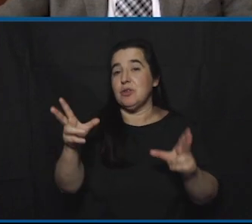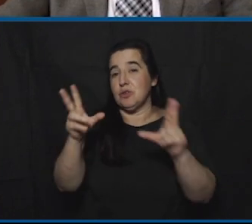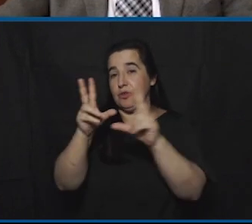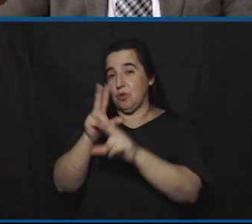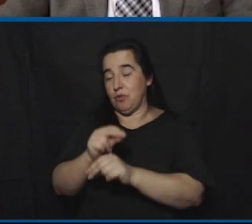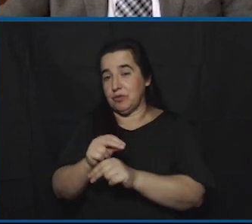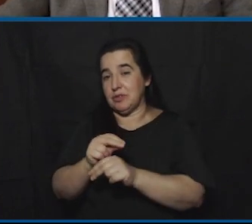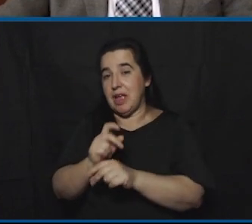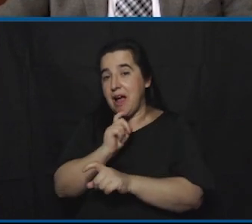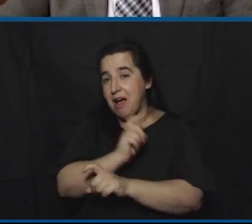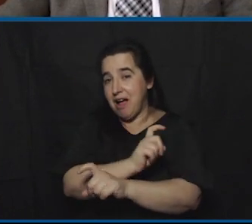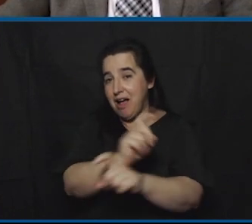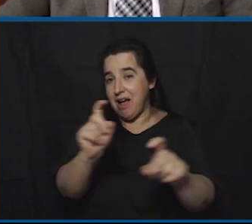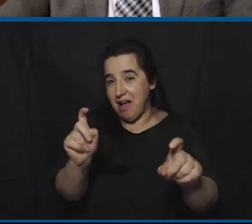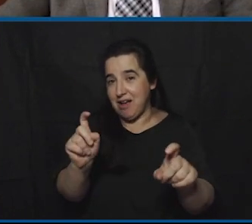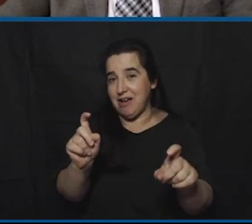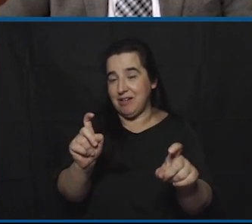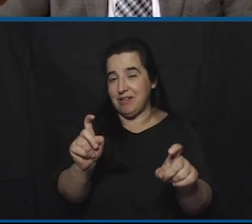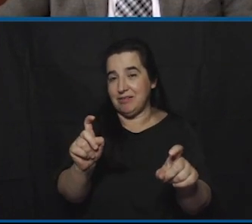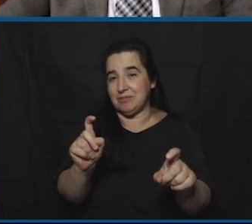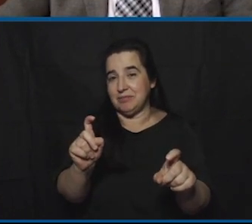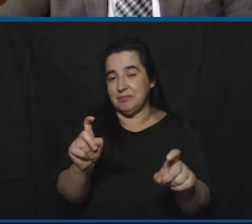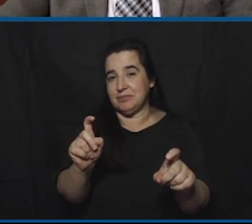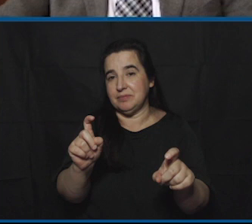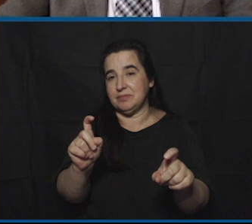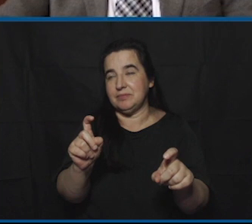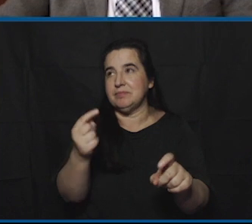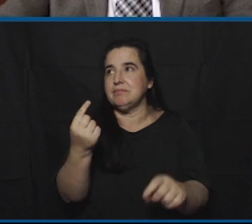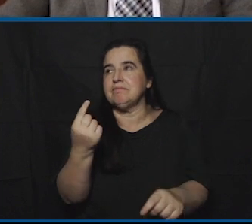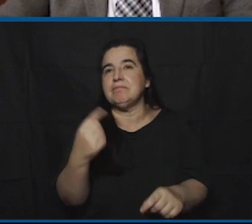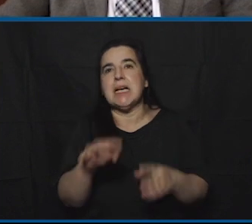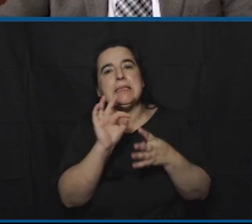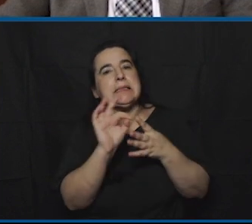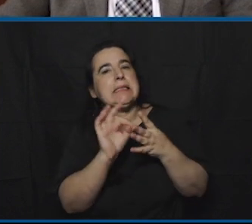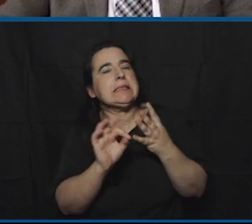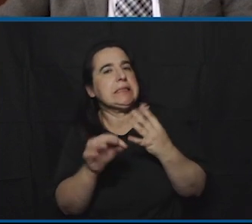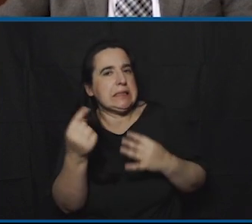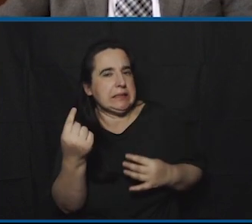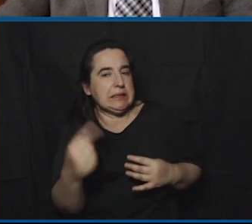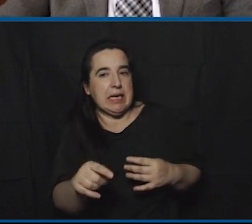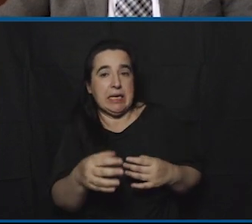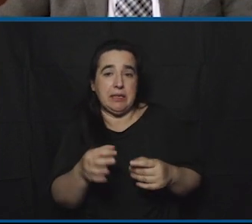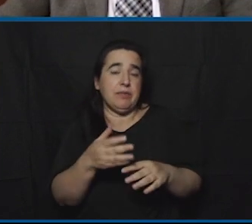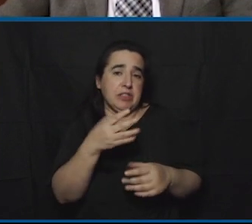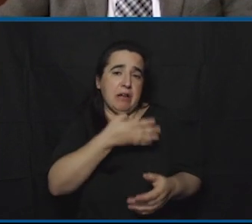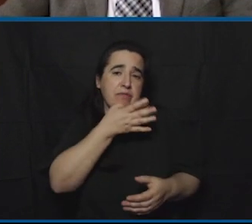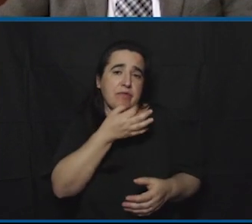então anunciado, ele tem uma característica, como nós vimos as